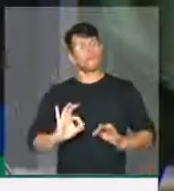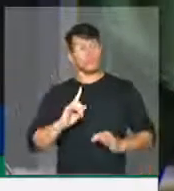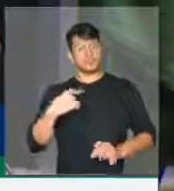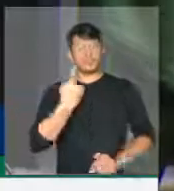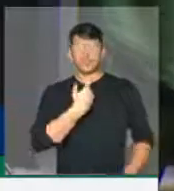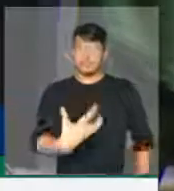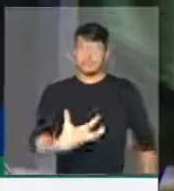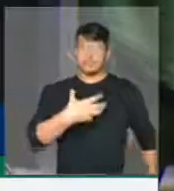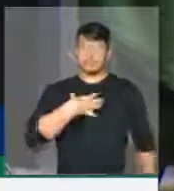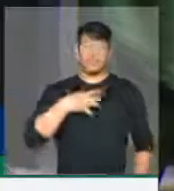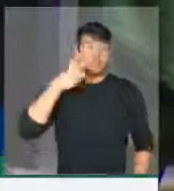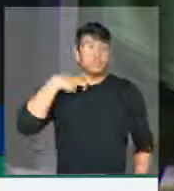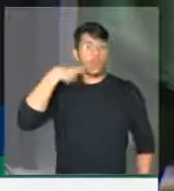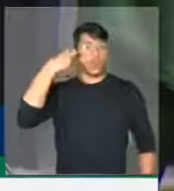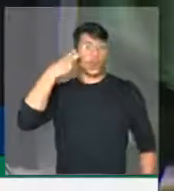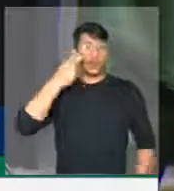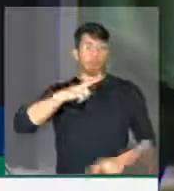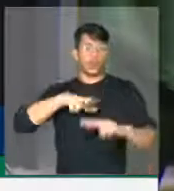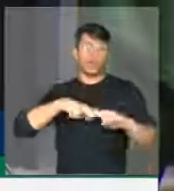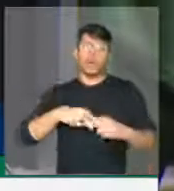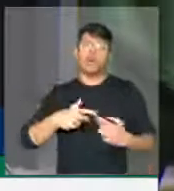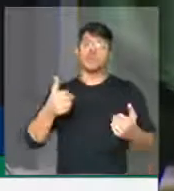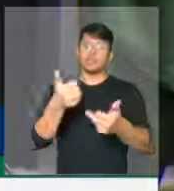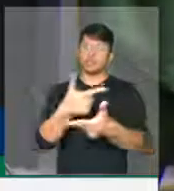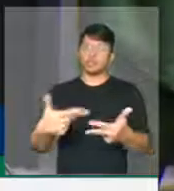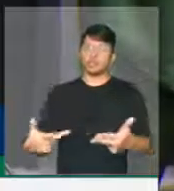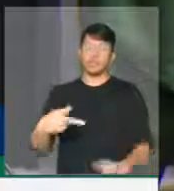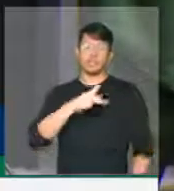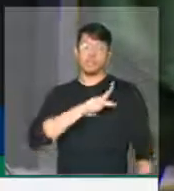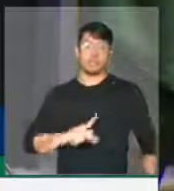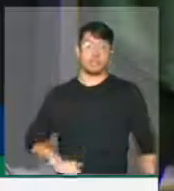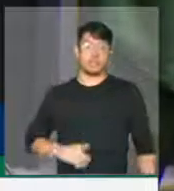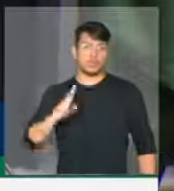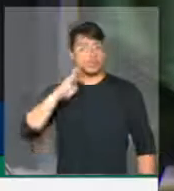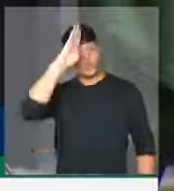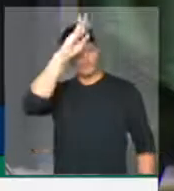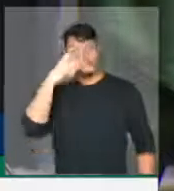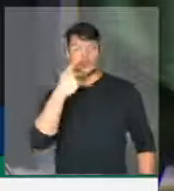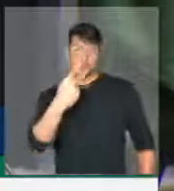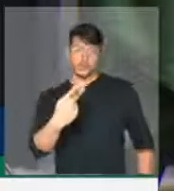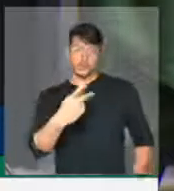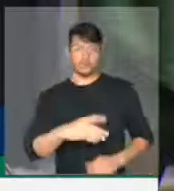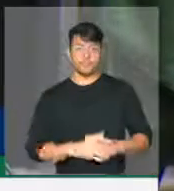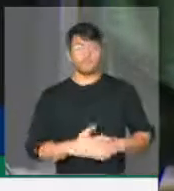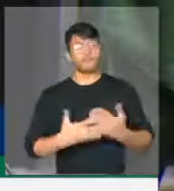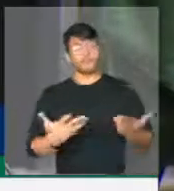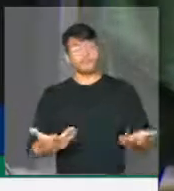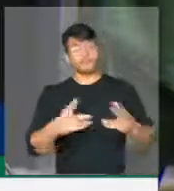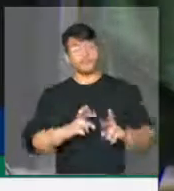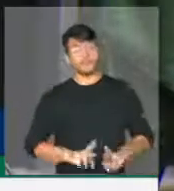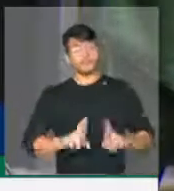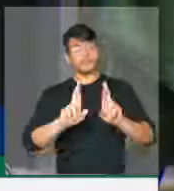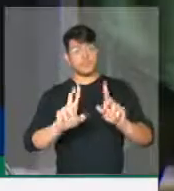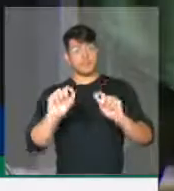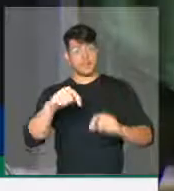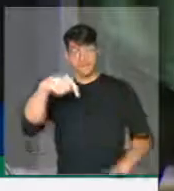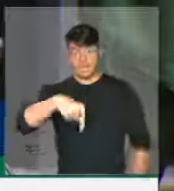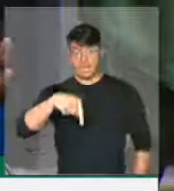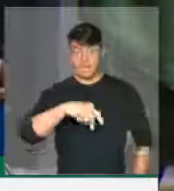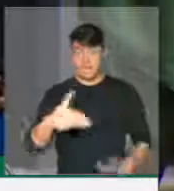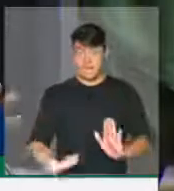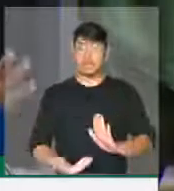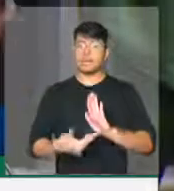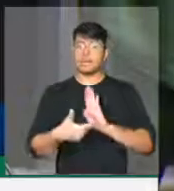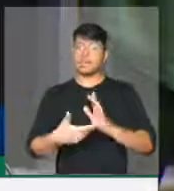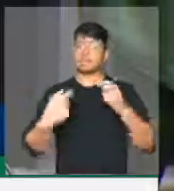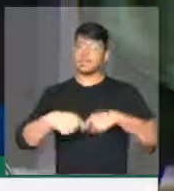dessa atitude hoje do presidente Bolsonaro. E eu espero que haja uma resposta desta casa, de todas as instituições brasileiras, porque,